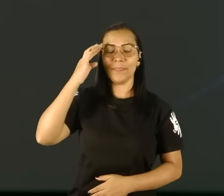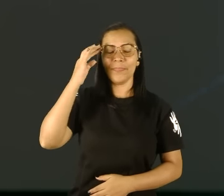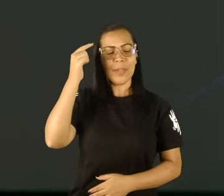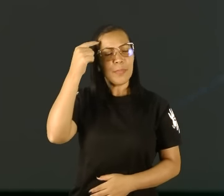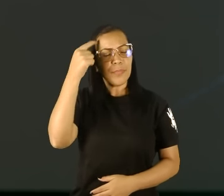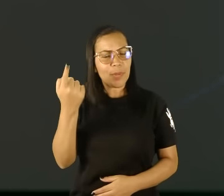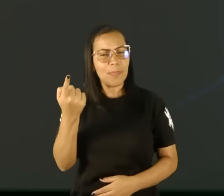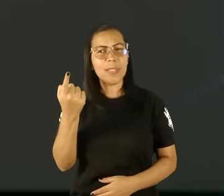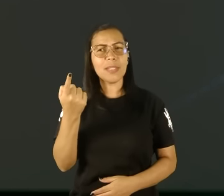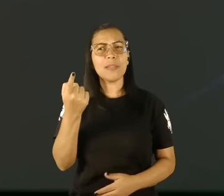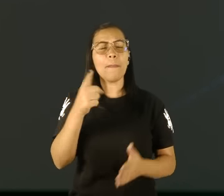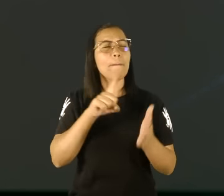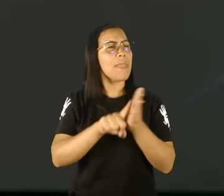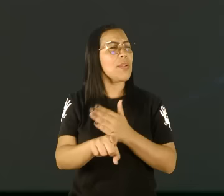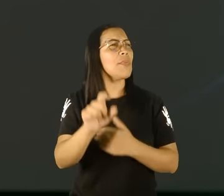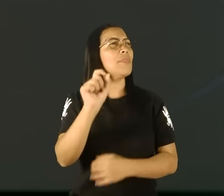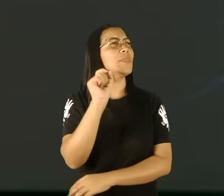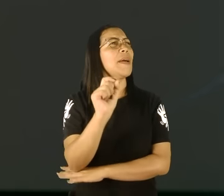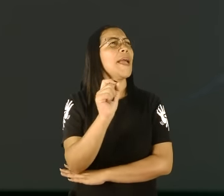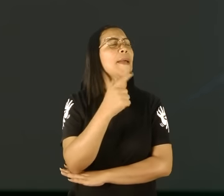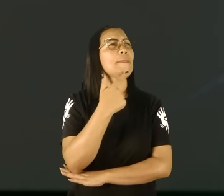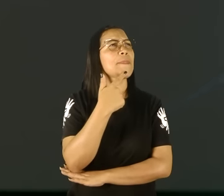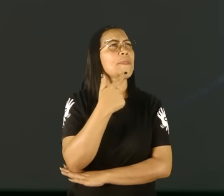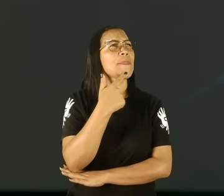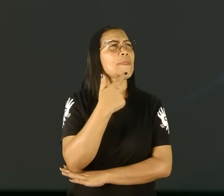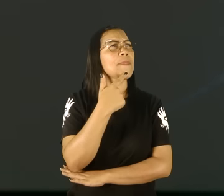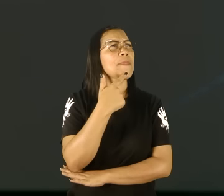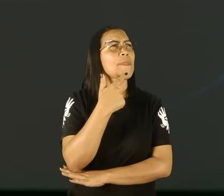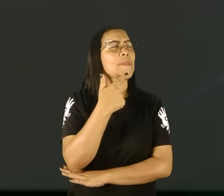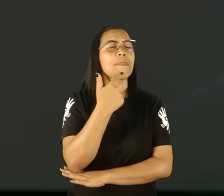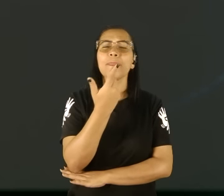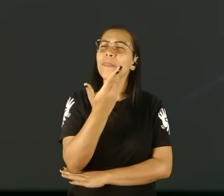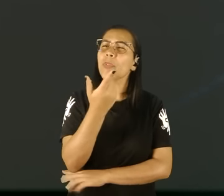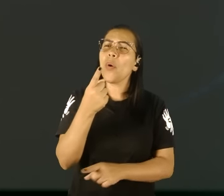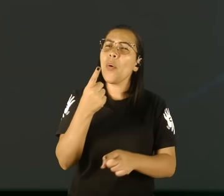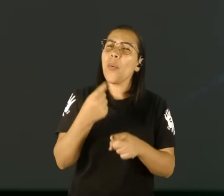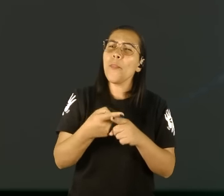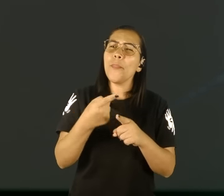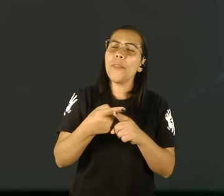mês angustiado se eu posso deitar nos primeiros passos?